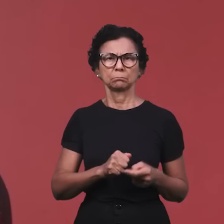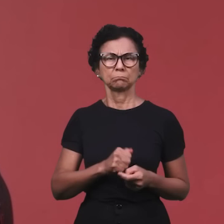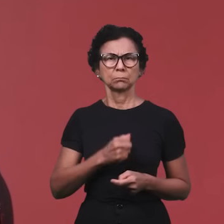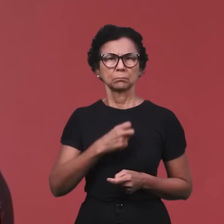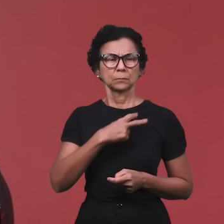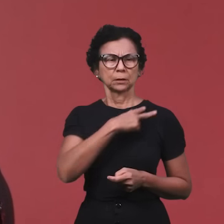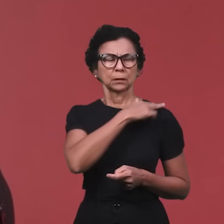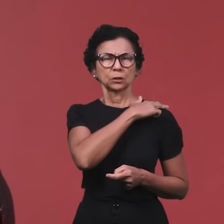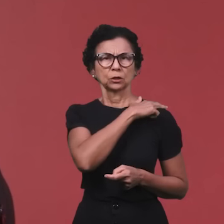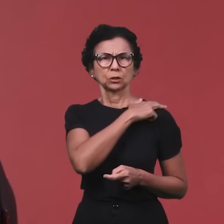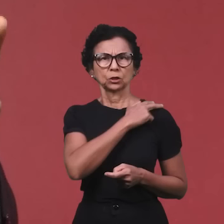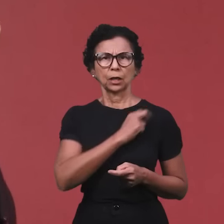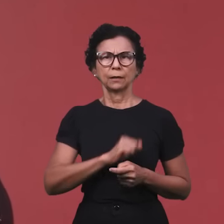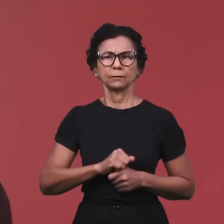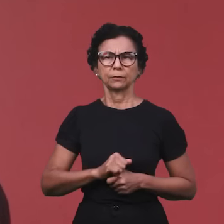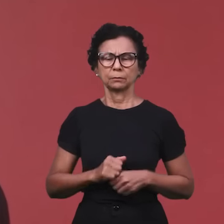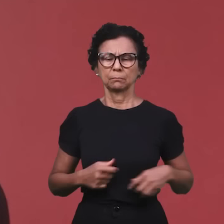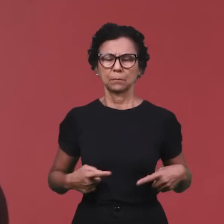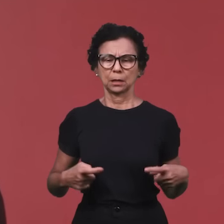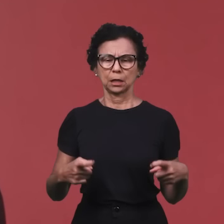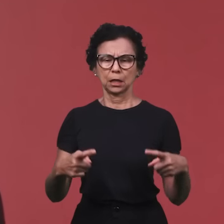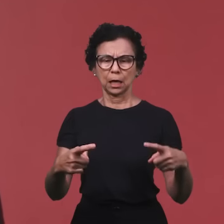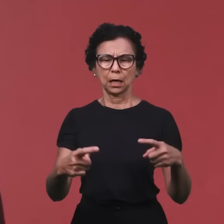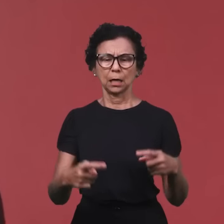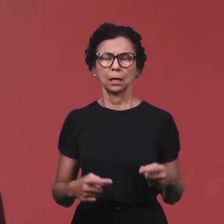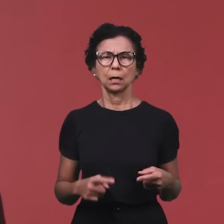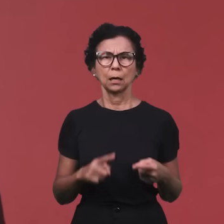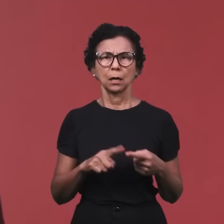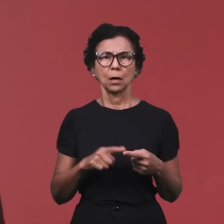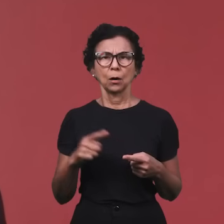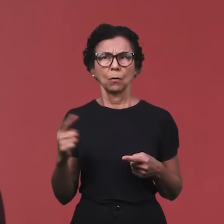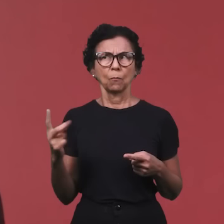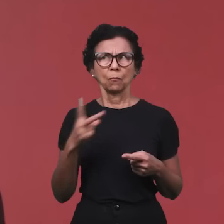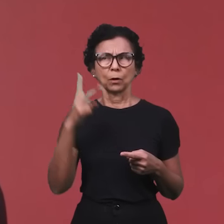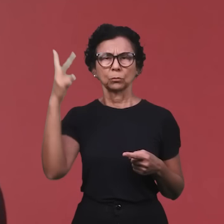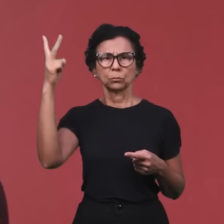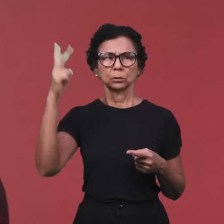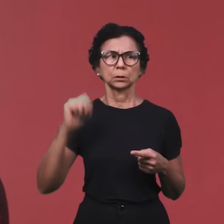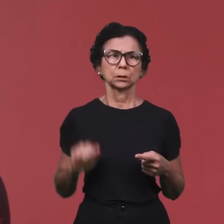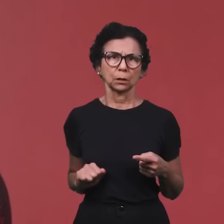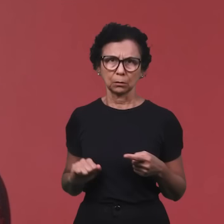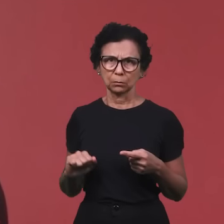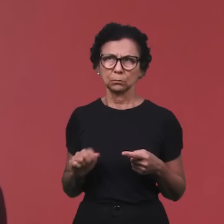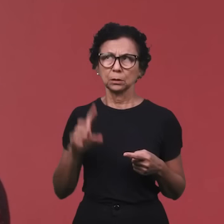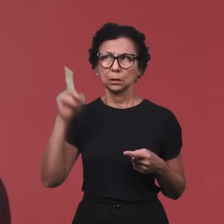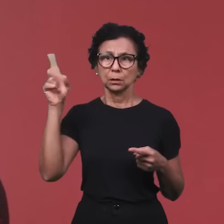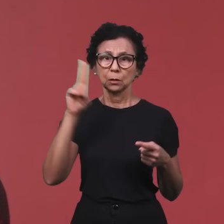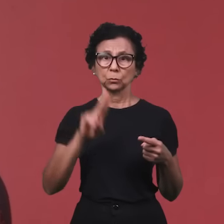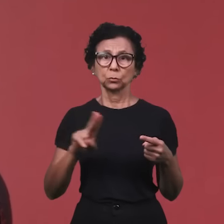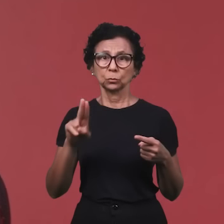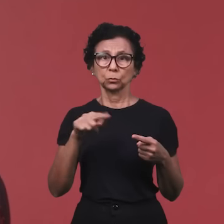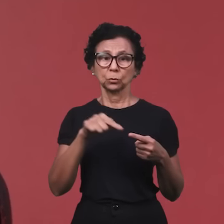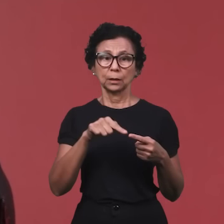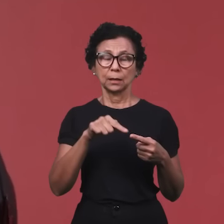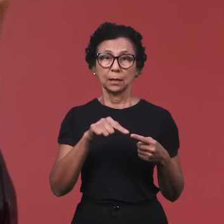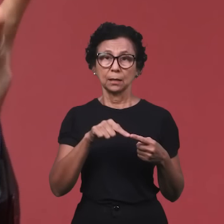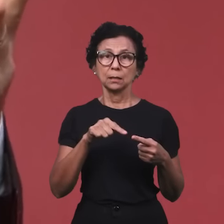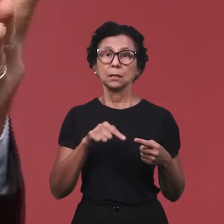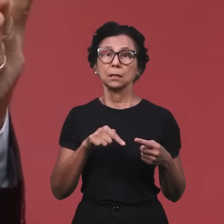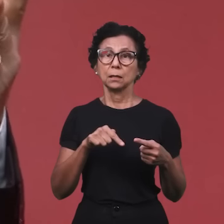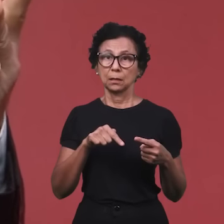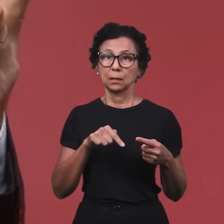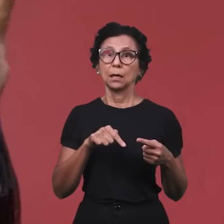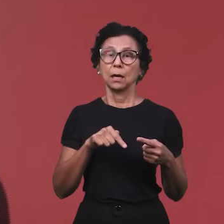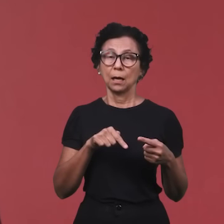homem valoroso. Por ele o Senhor havia dado livramento aos sírios, ou seja, Deus usou ele venceu